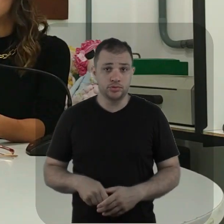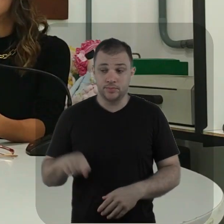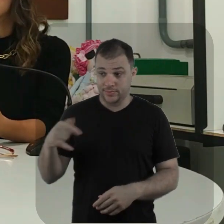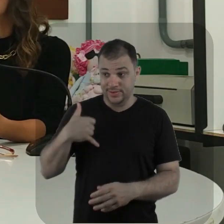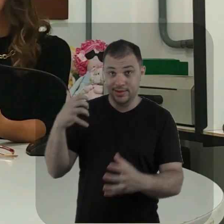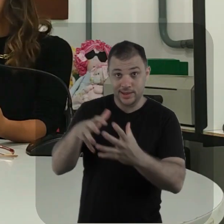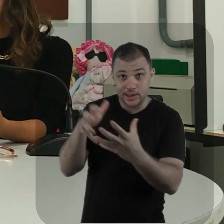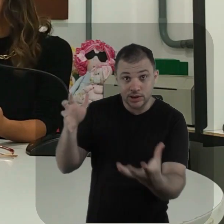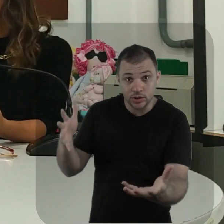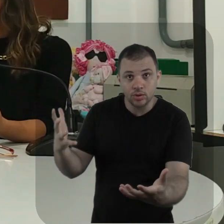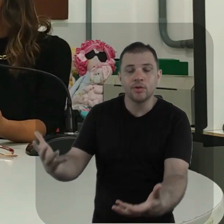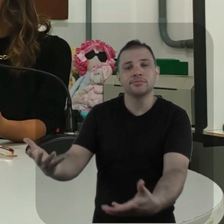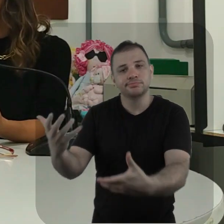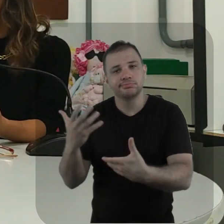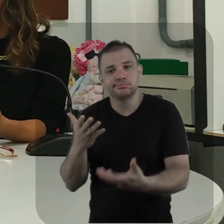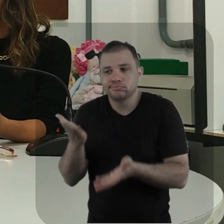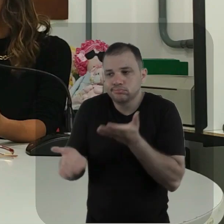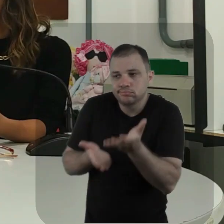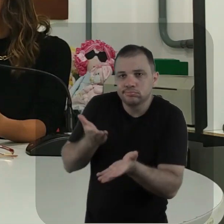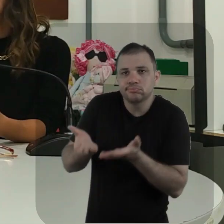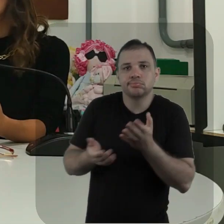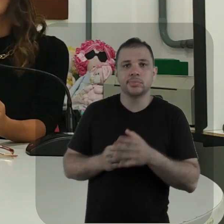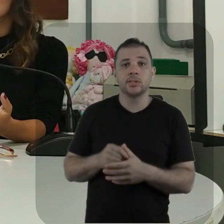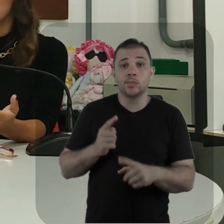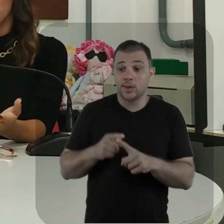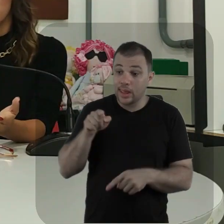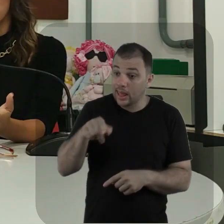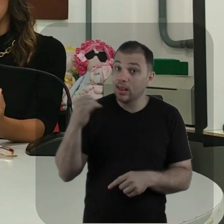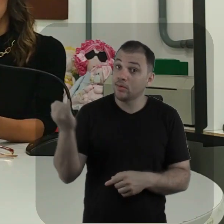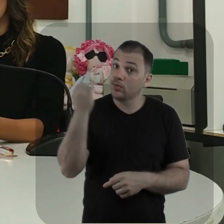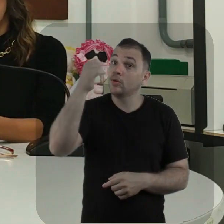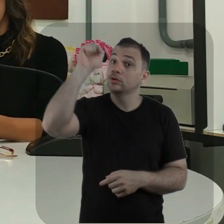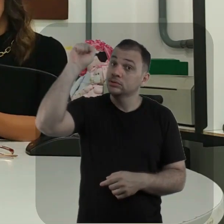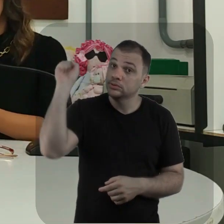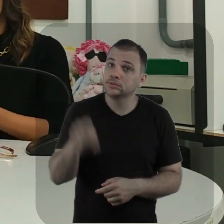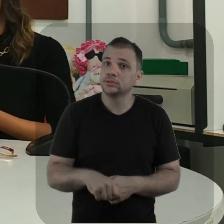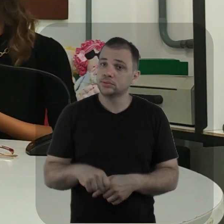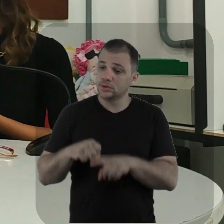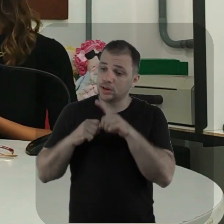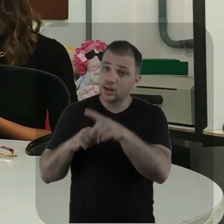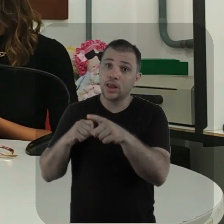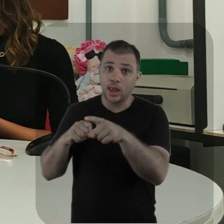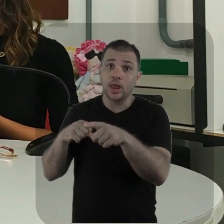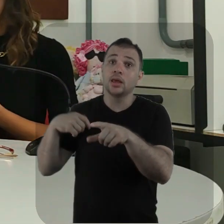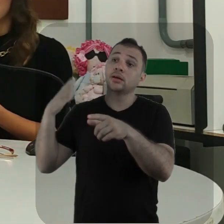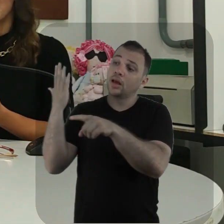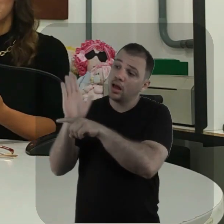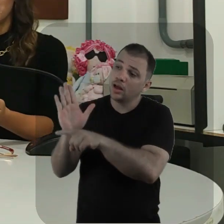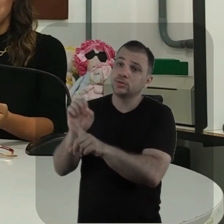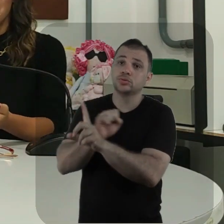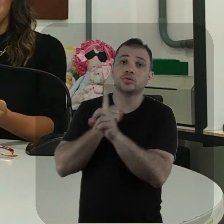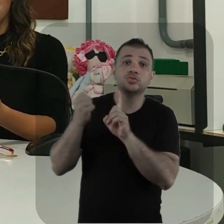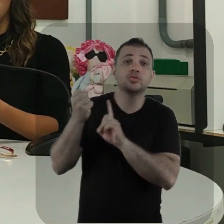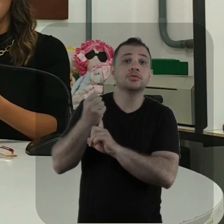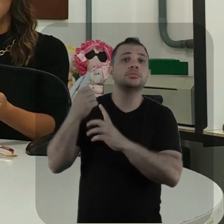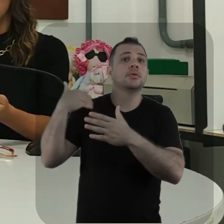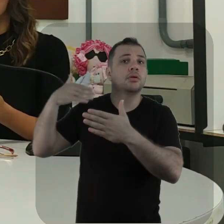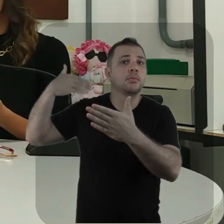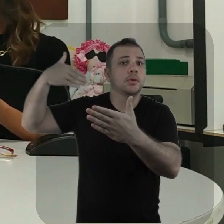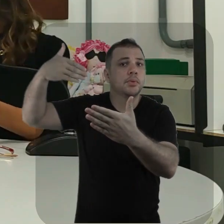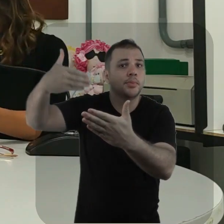né? Entender que ele é importante, sim, ele é relevante. Esse idoso ele participou da construção social, né? Se não fosse esse sim, indivíduo